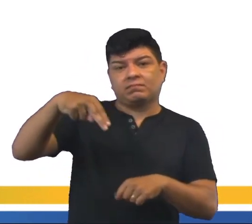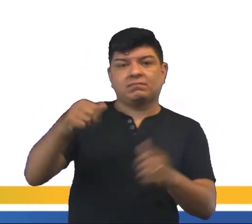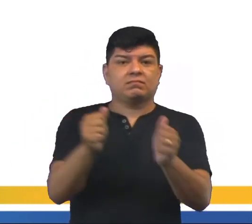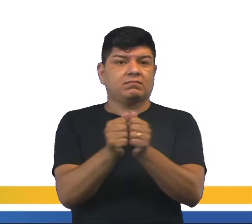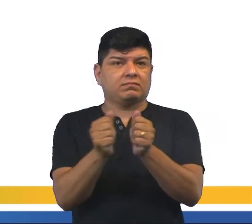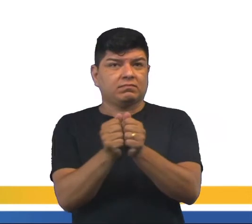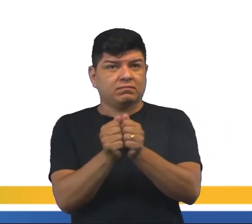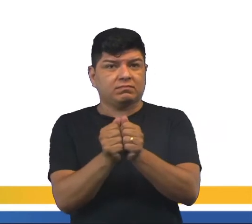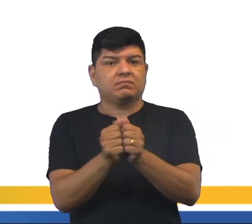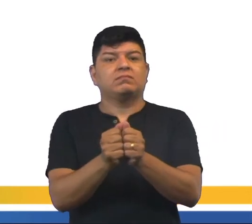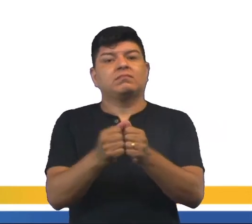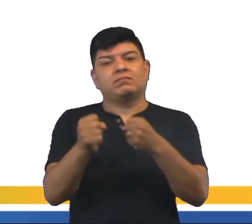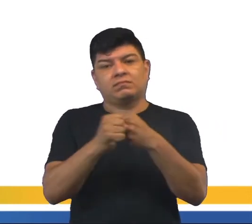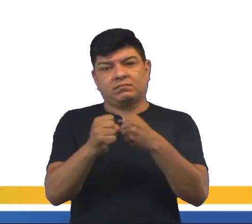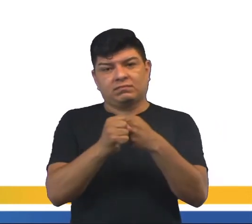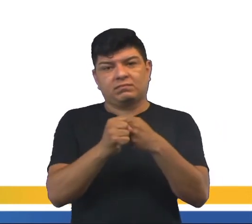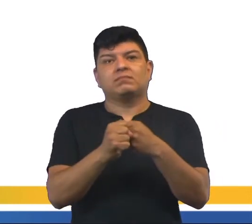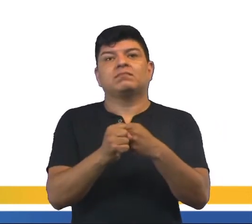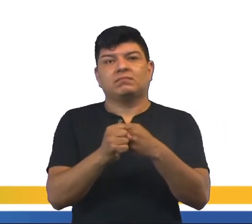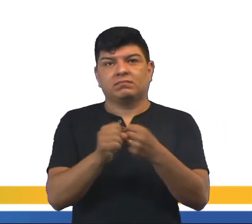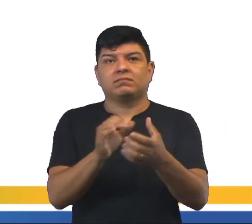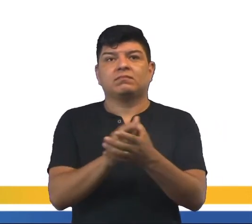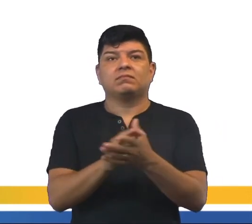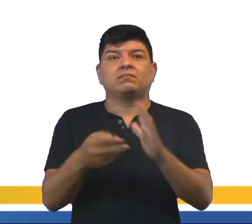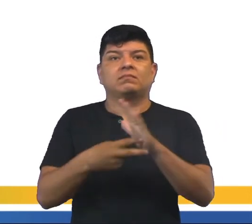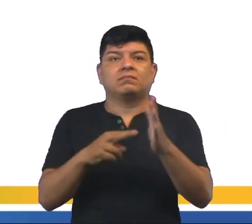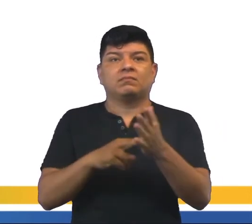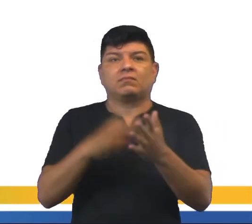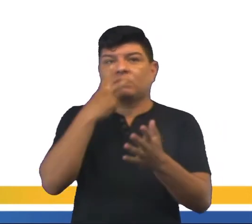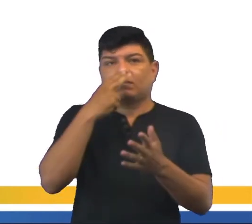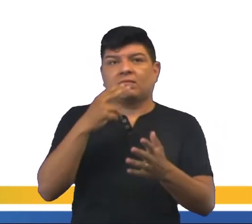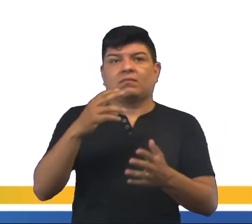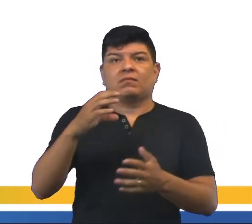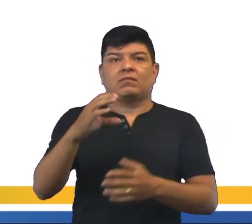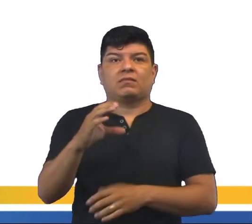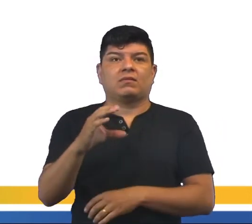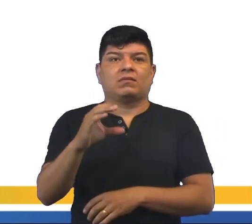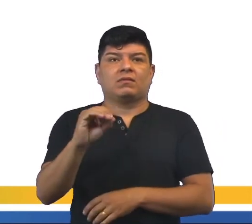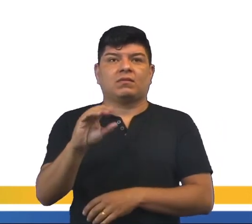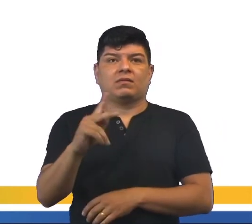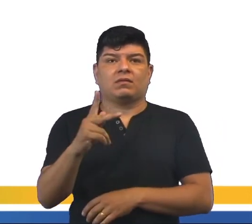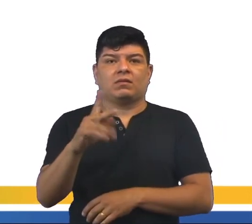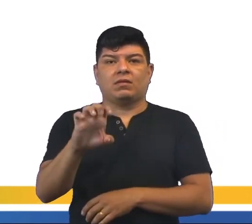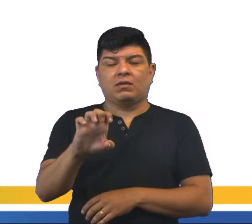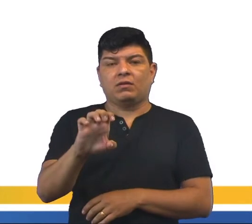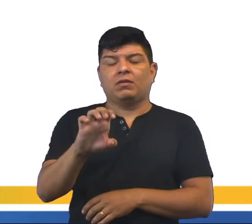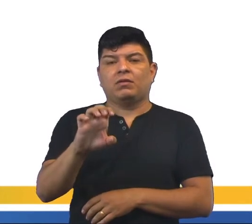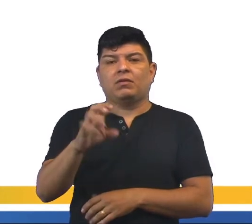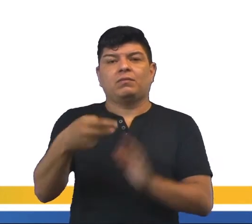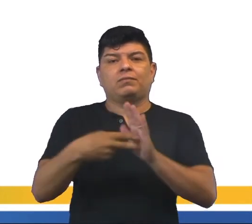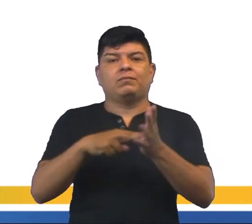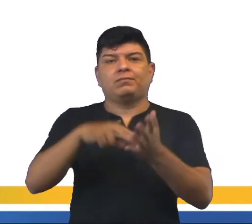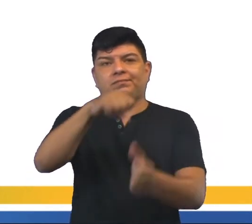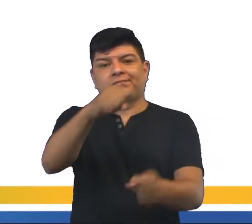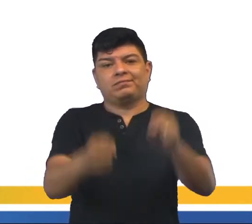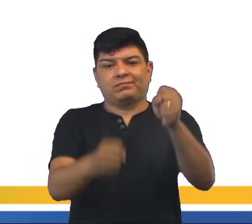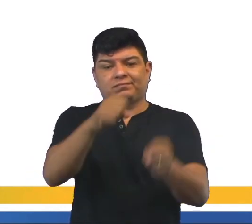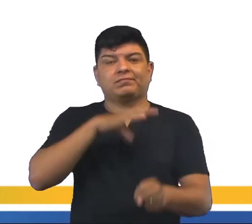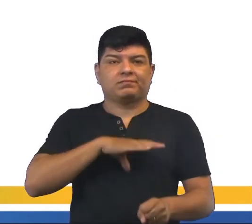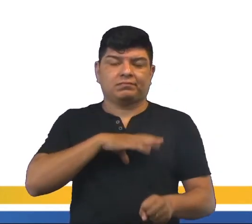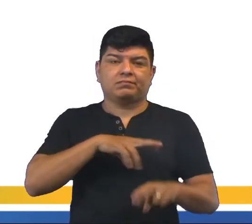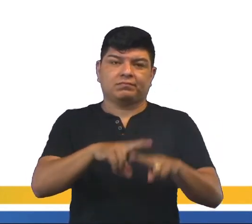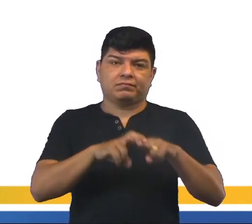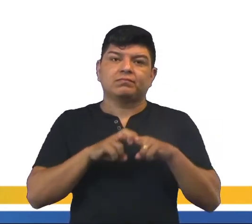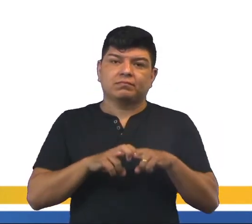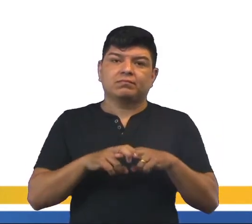acompanha justamente o substantivo. Nesse caso aí, coche quer dizer carro na língua espanhola. Então, o carro é um objeto, né? Então, é substantivo. Então,